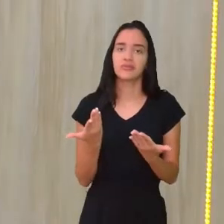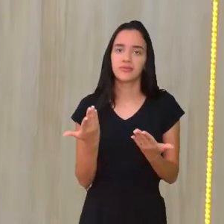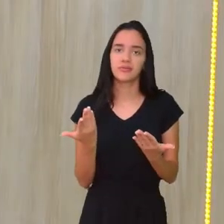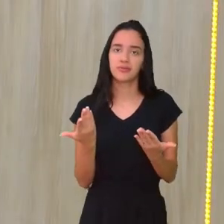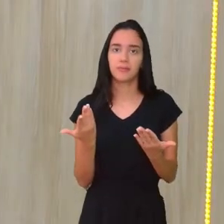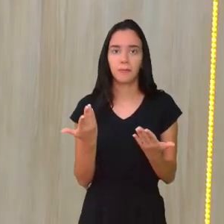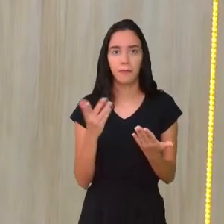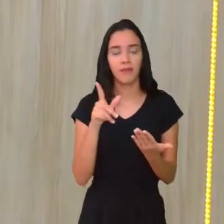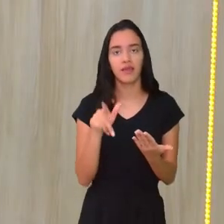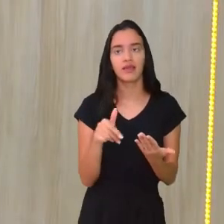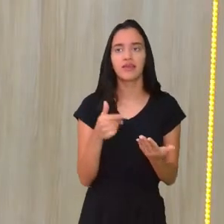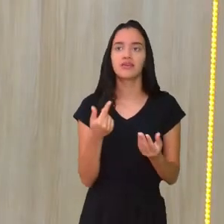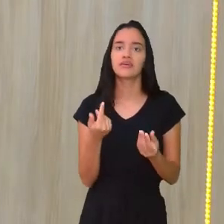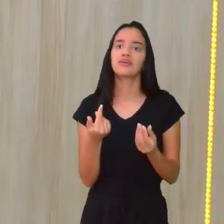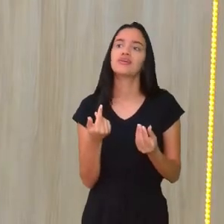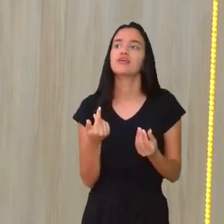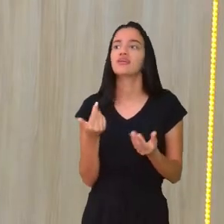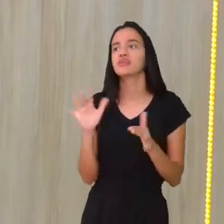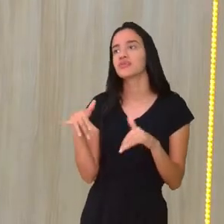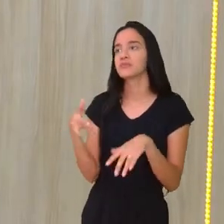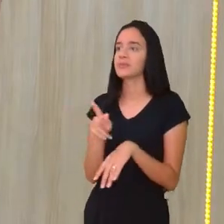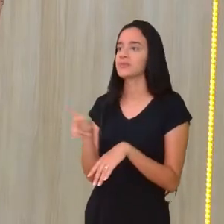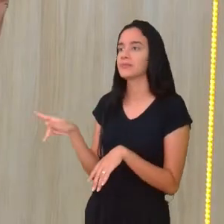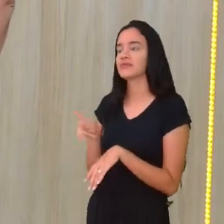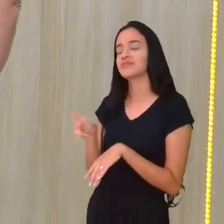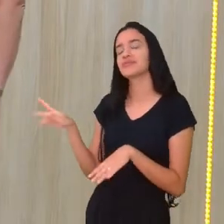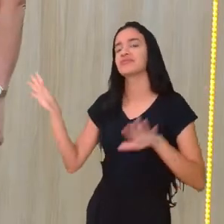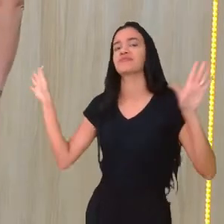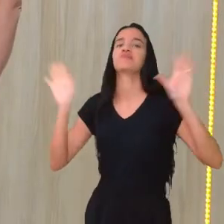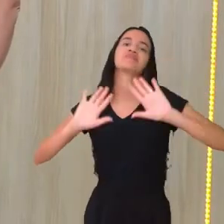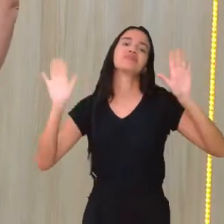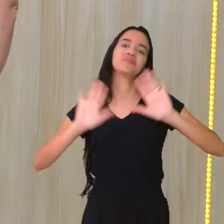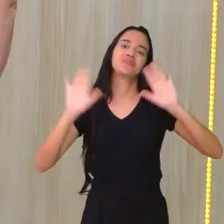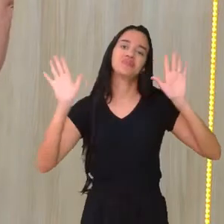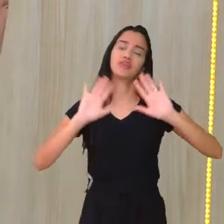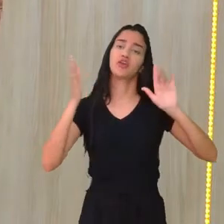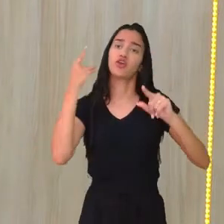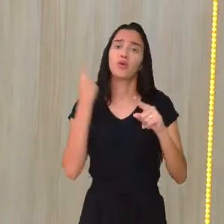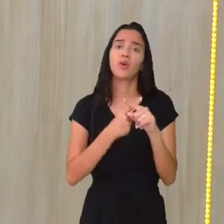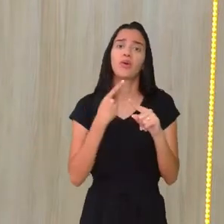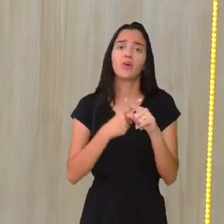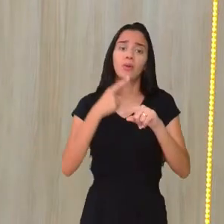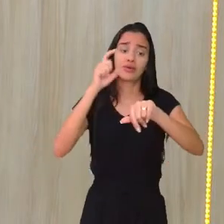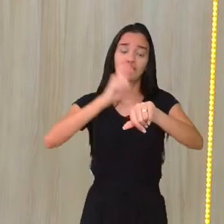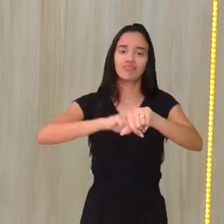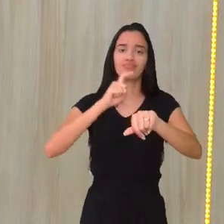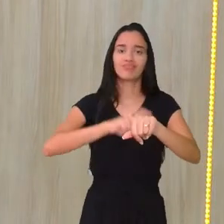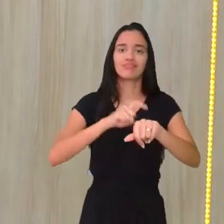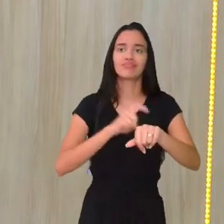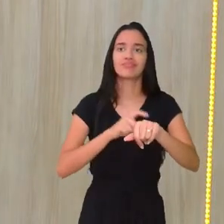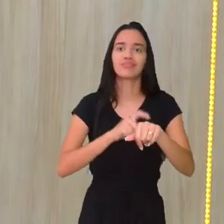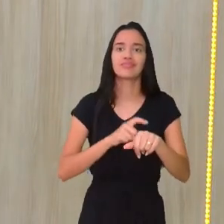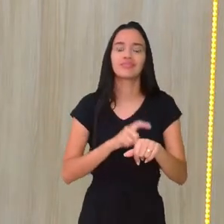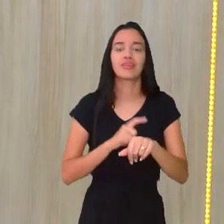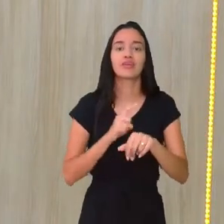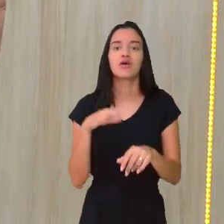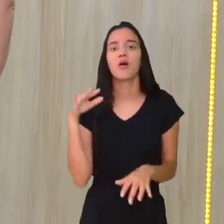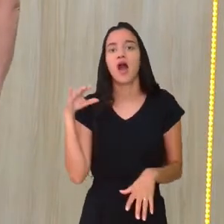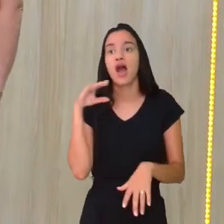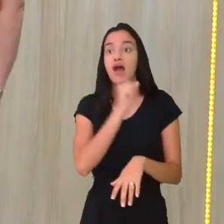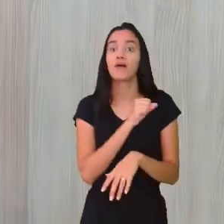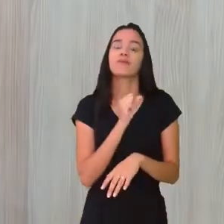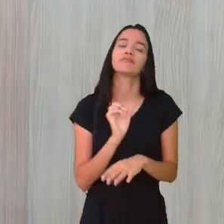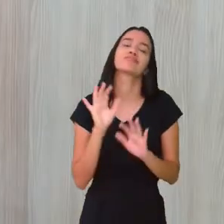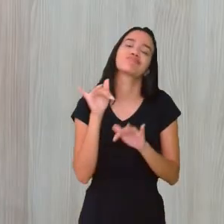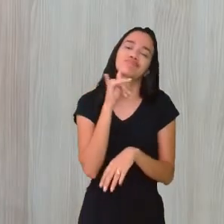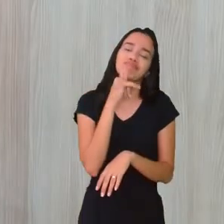embora. E aí, professora Camille vai se despedindo aí, porque o nosso tempo voa. Ah, gente,